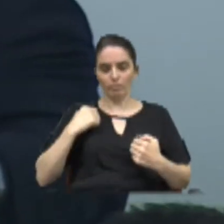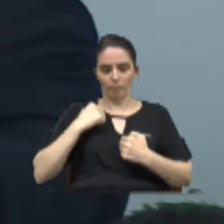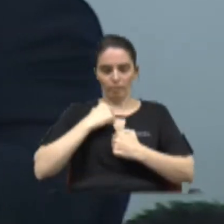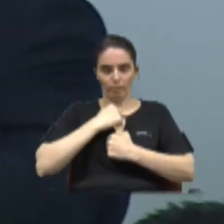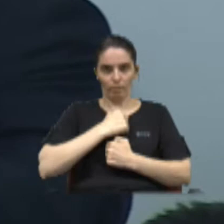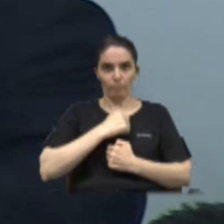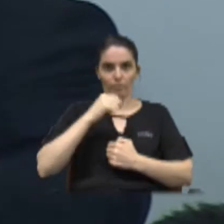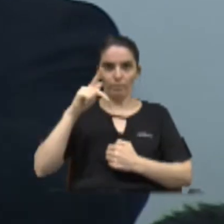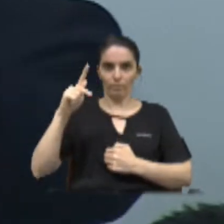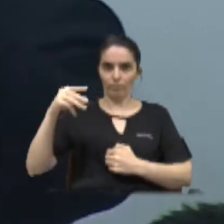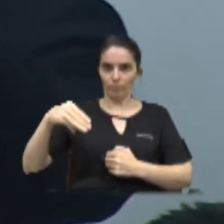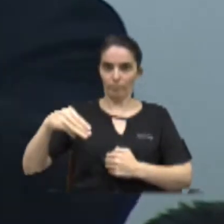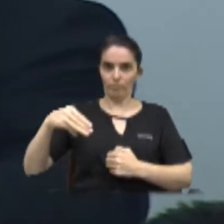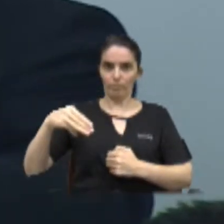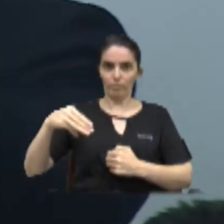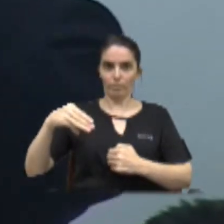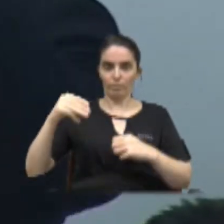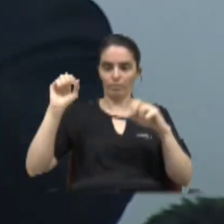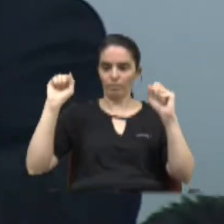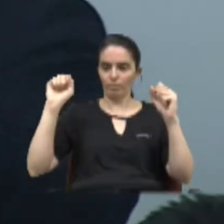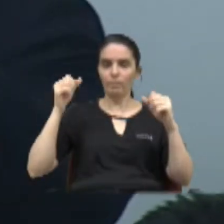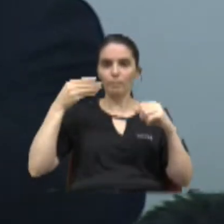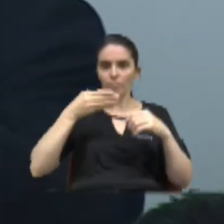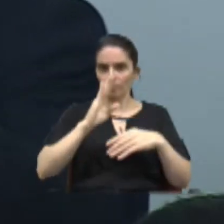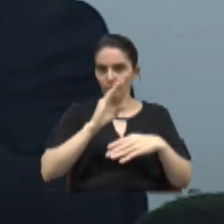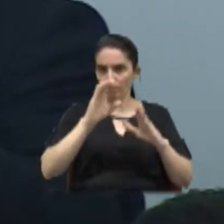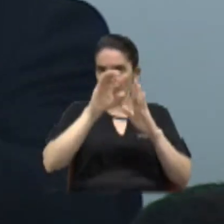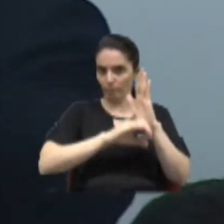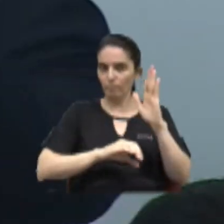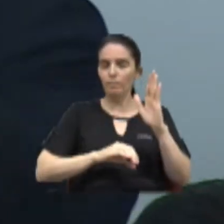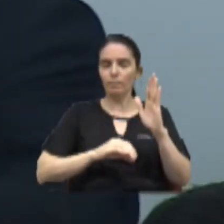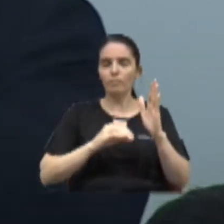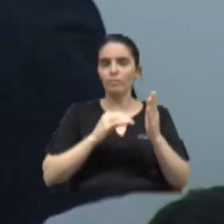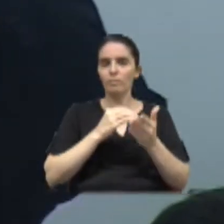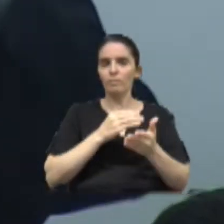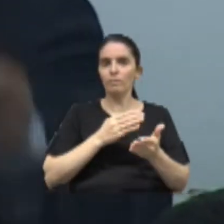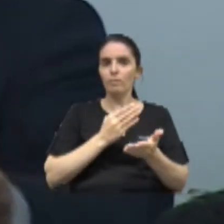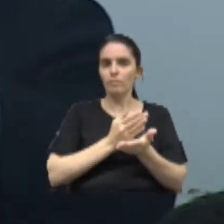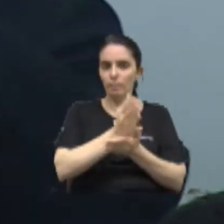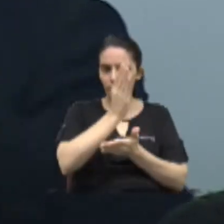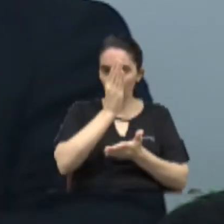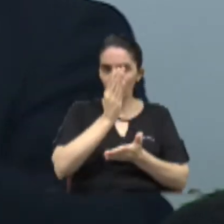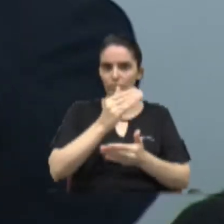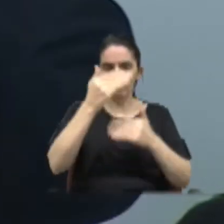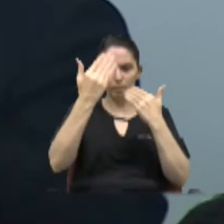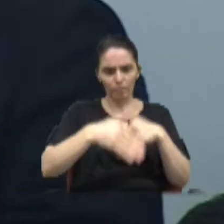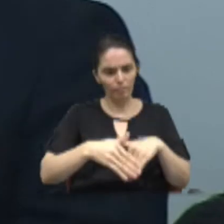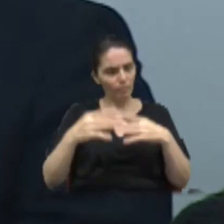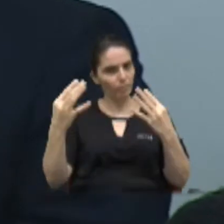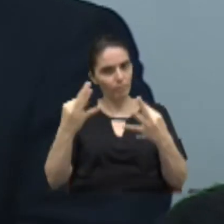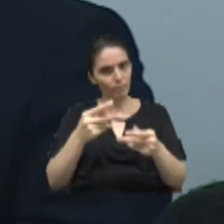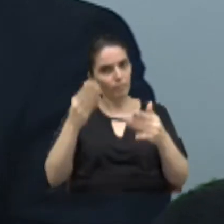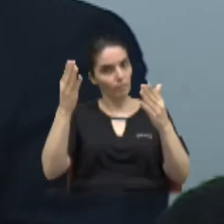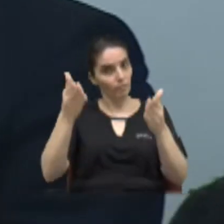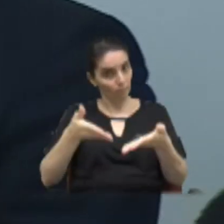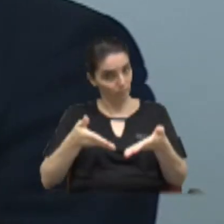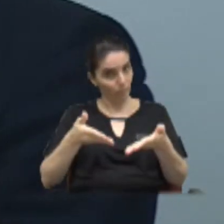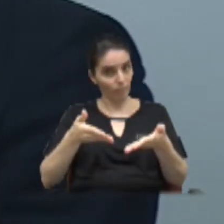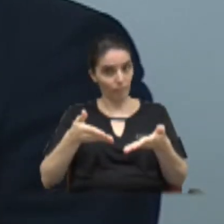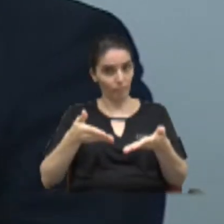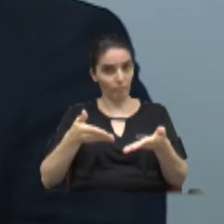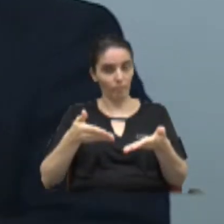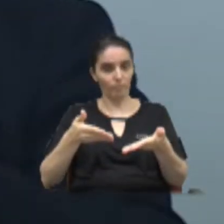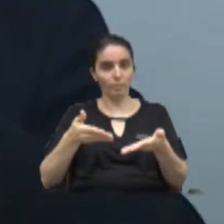fazer academia, vou fazer o concurso, vou passar, eu vou para a polícia. Passou, fez as provas e agora vai ser